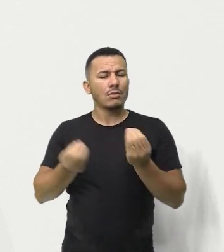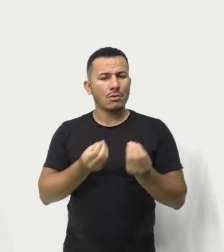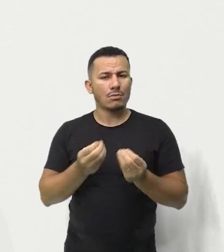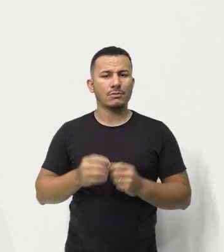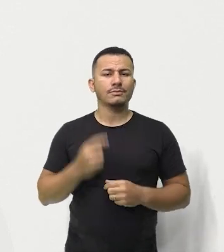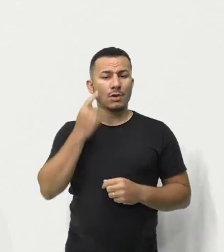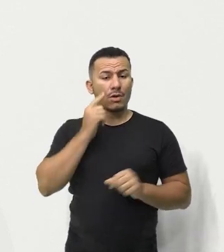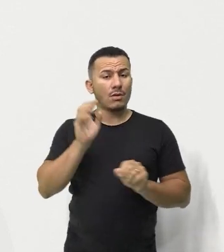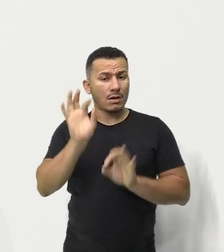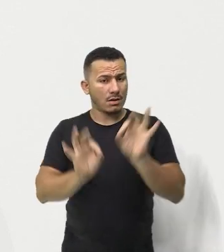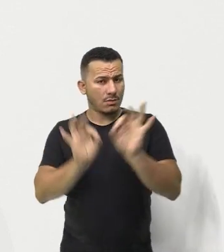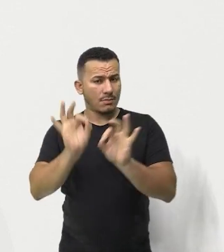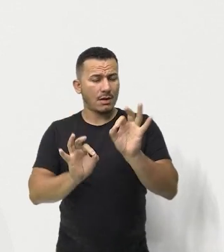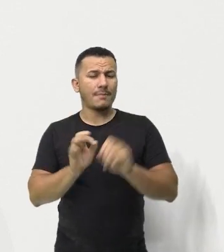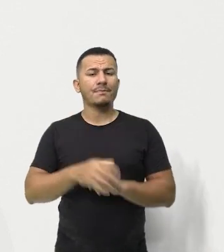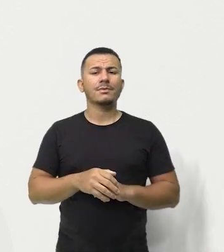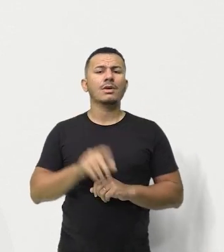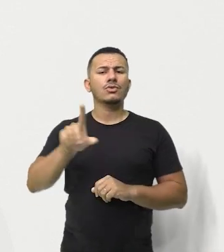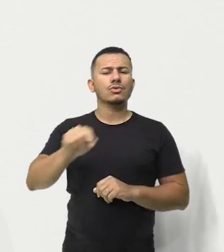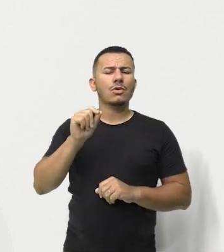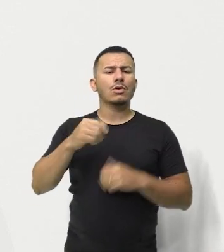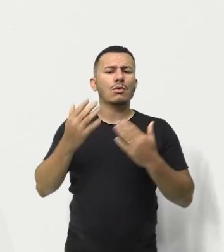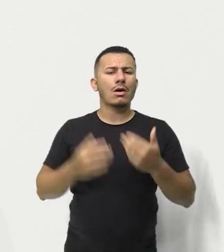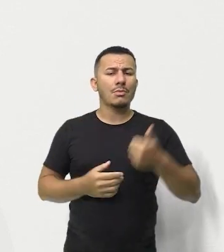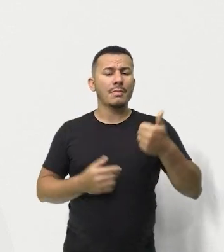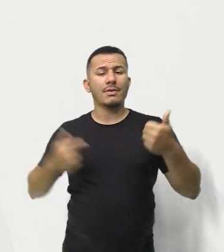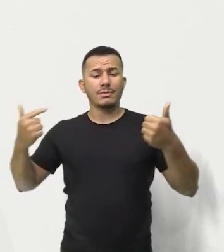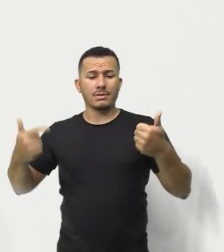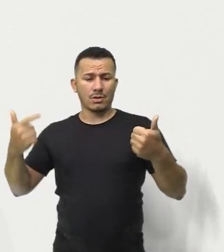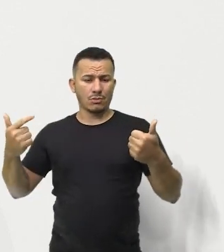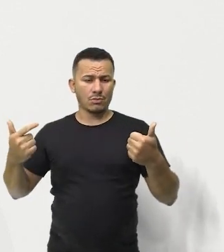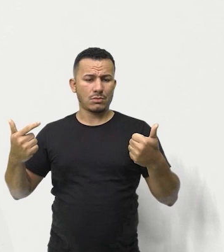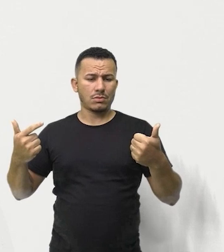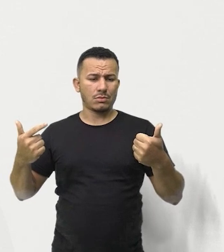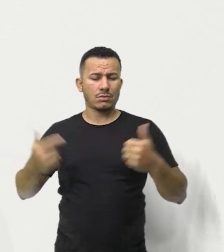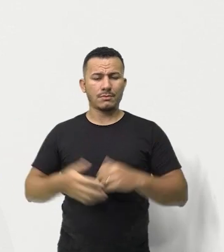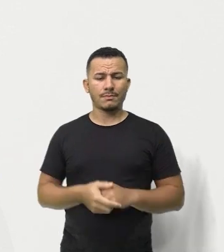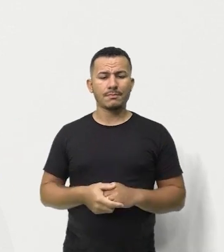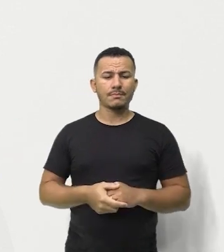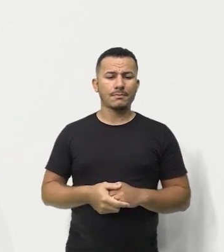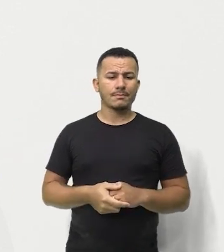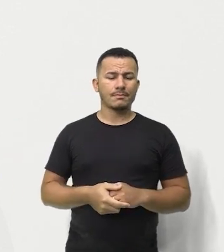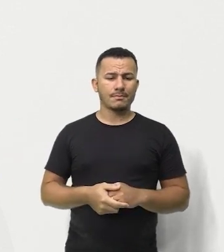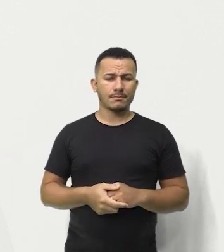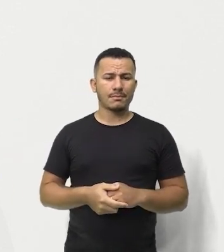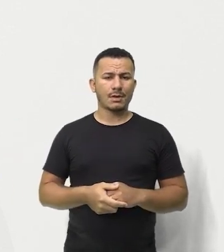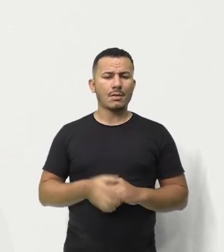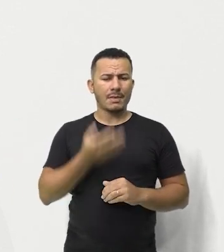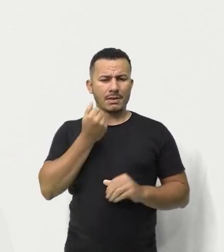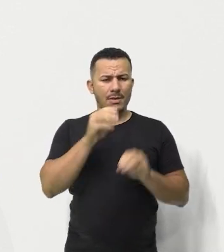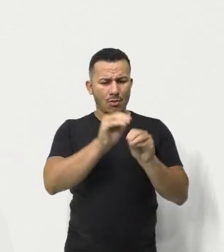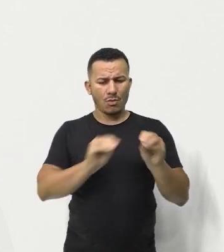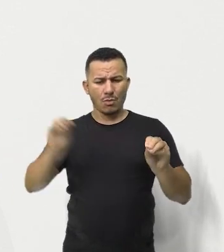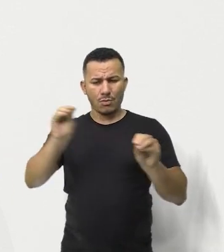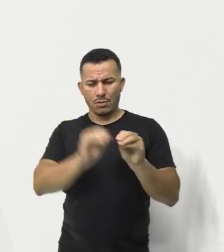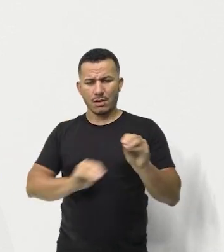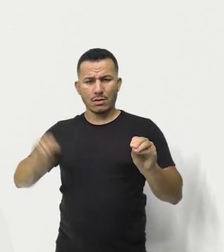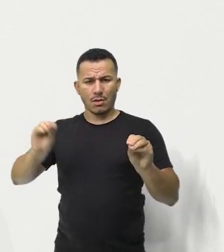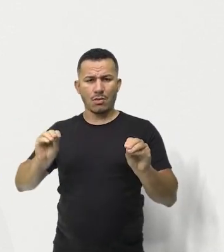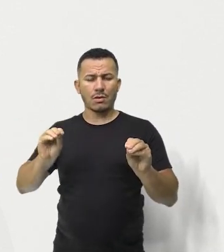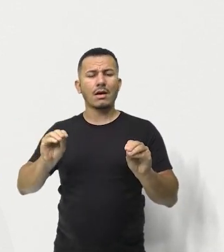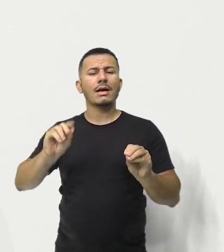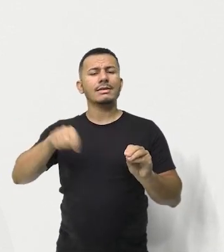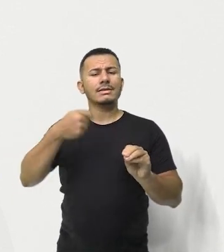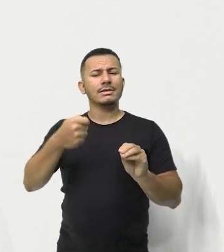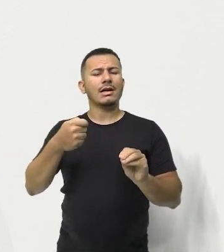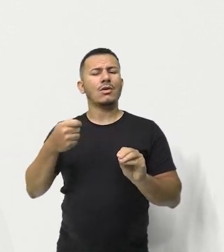exatamente otimizado. Ora, arrumar termos algébricos, escolhe um membro. Esse cara já passou, ó.